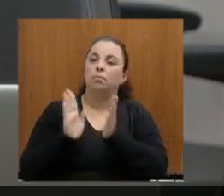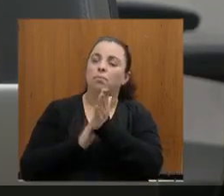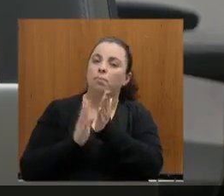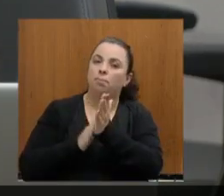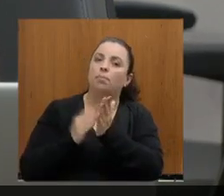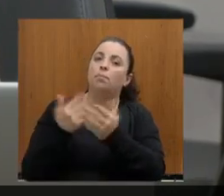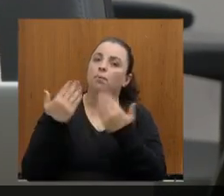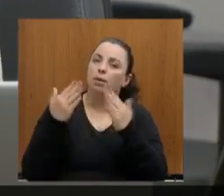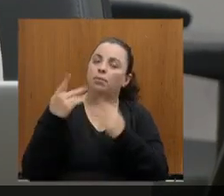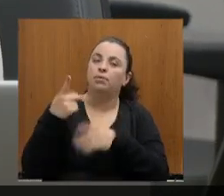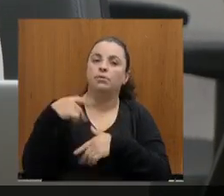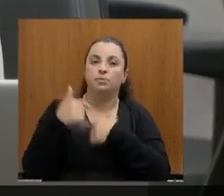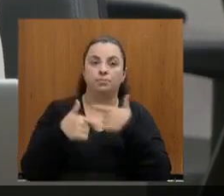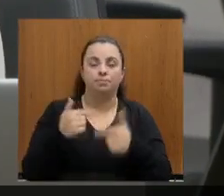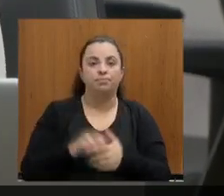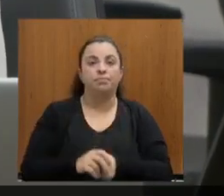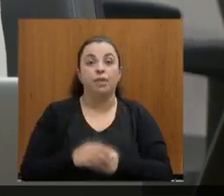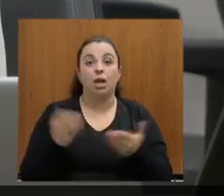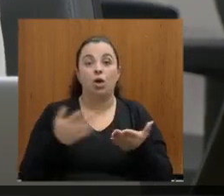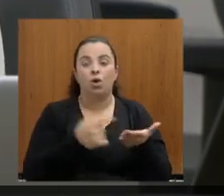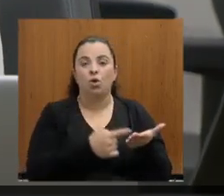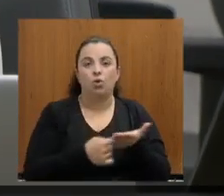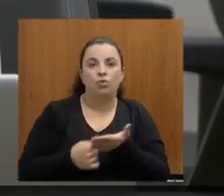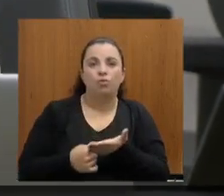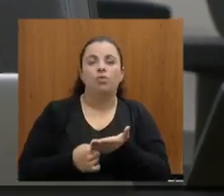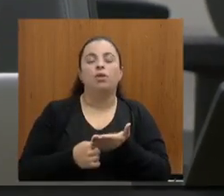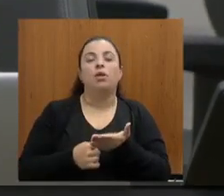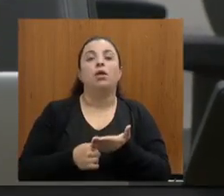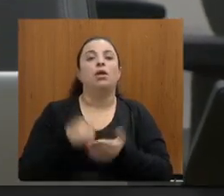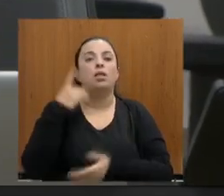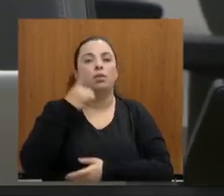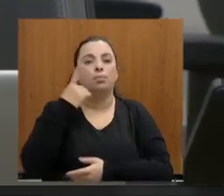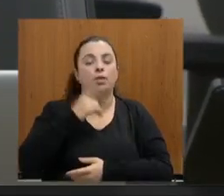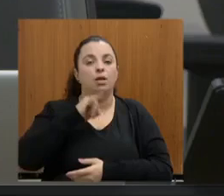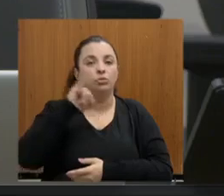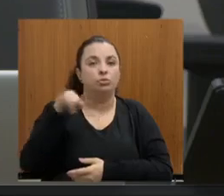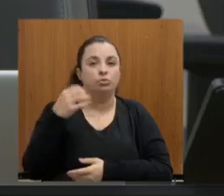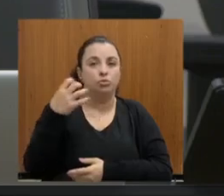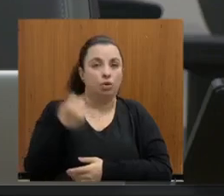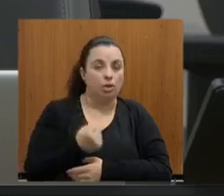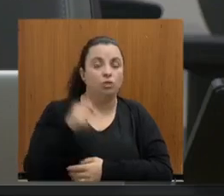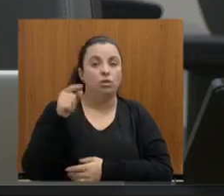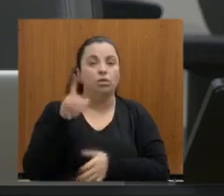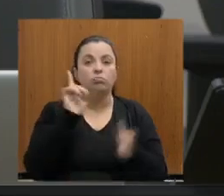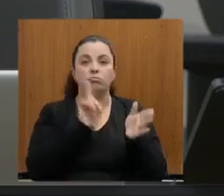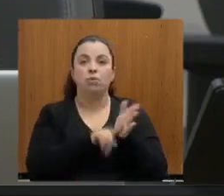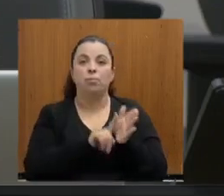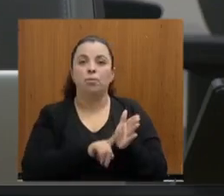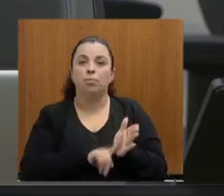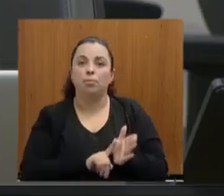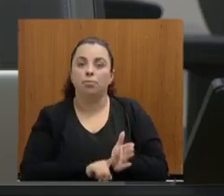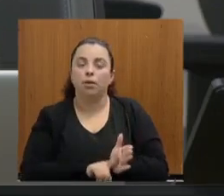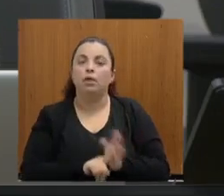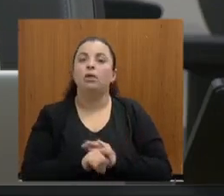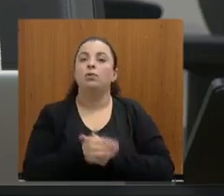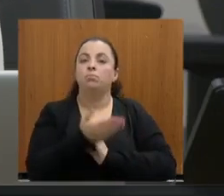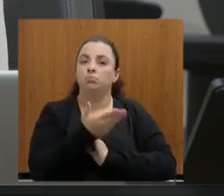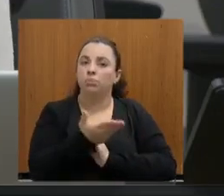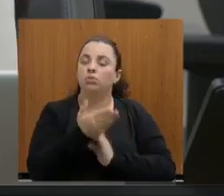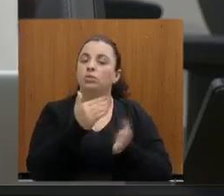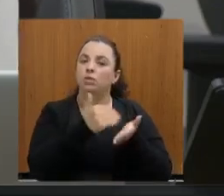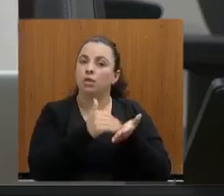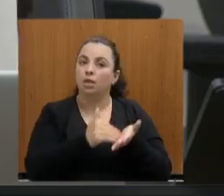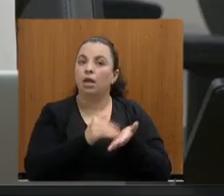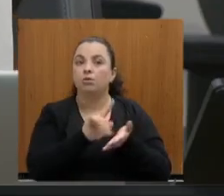Quero convidar agora o deputado João Leite para que faça suas perguntas aqui aos